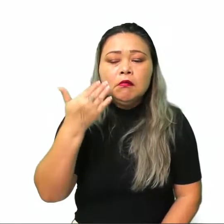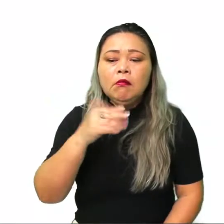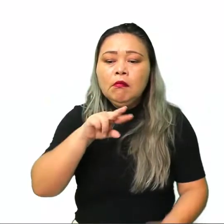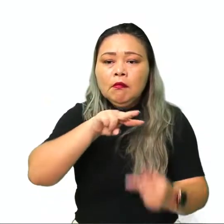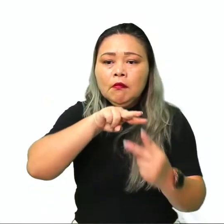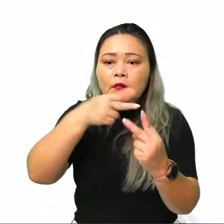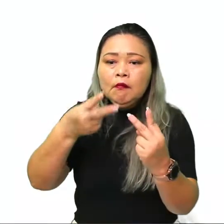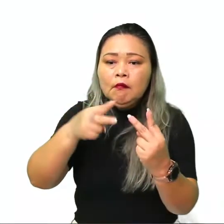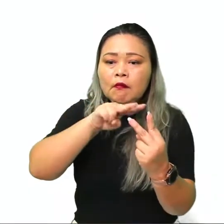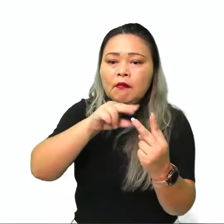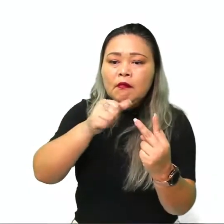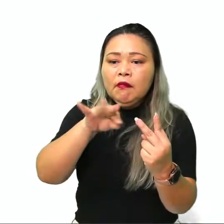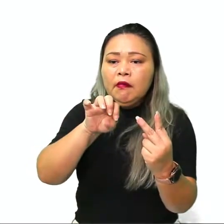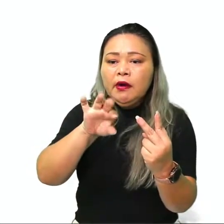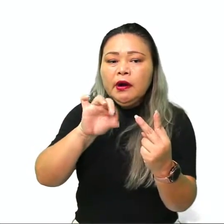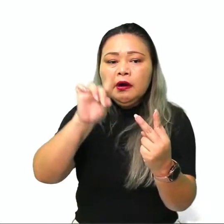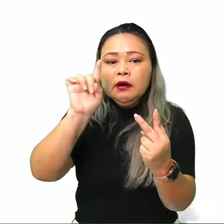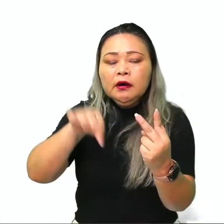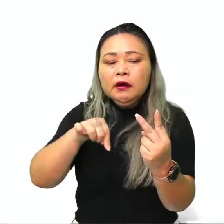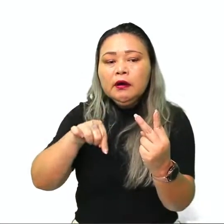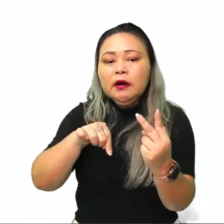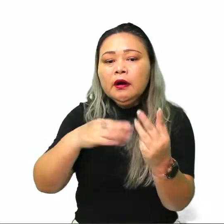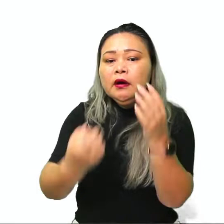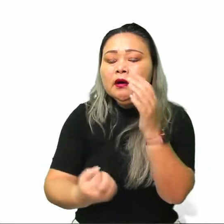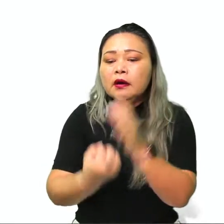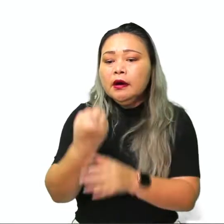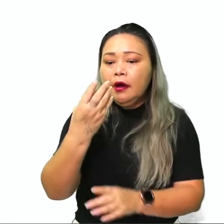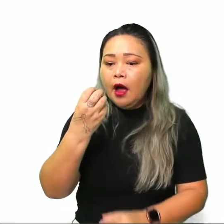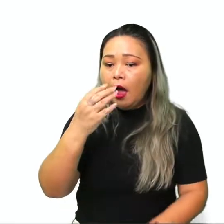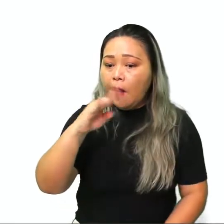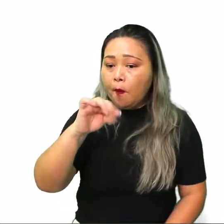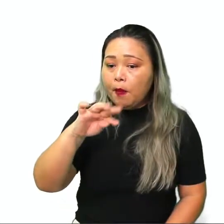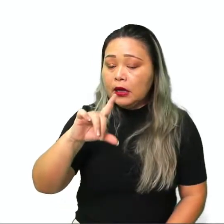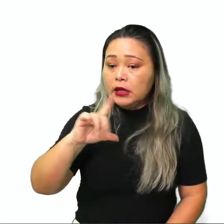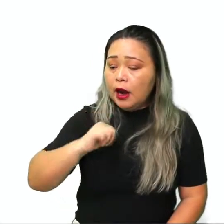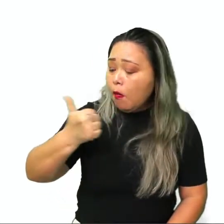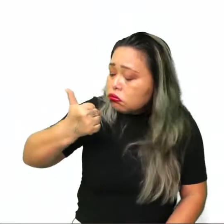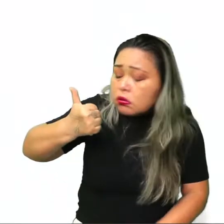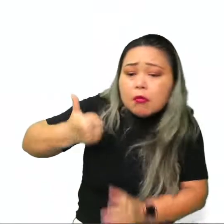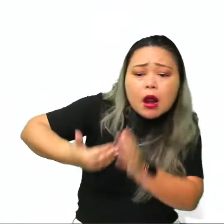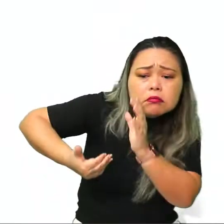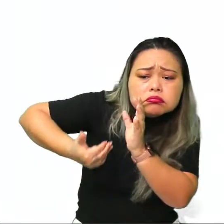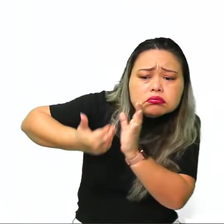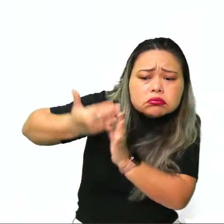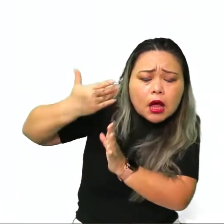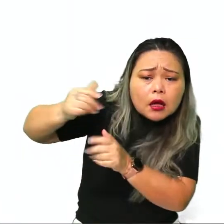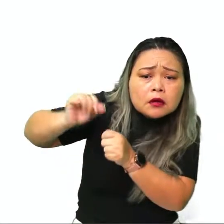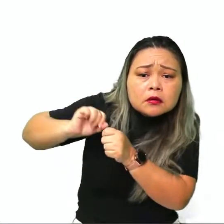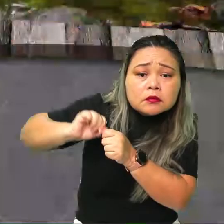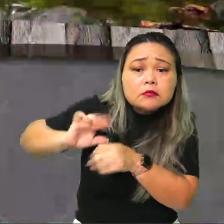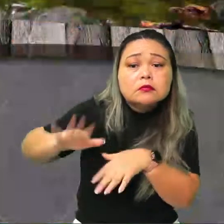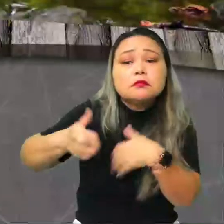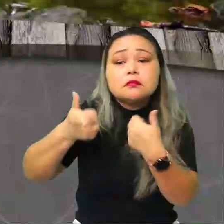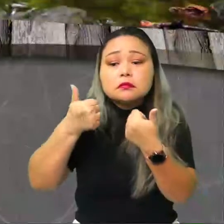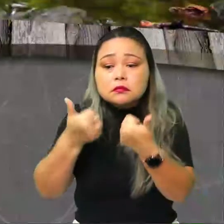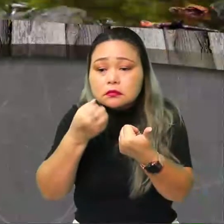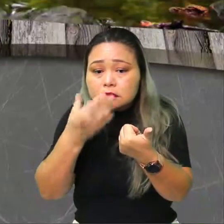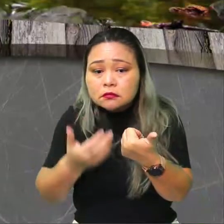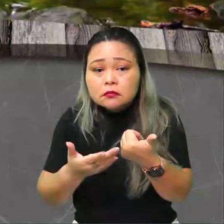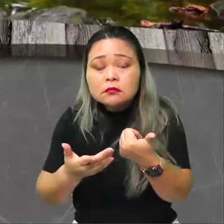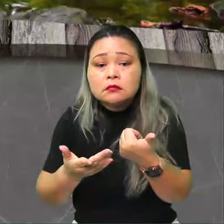das evidências da hipótese autotrófica foi a descoberta das bactérias primitivas. Então, opa, que